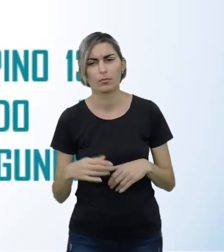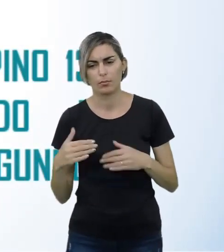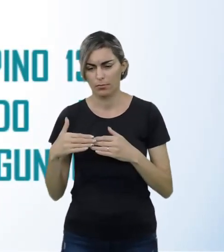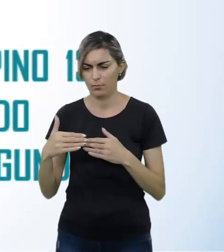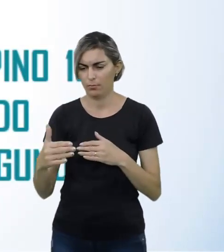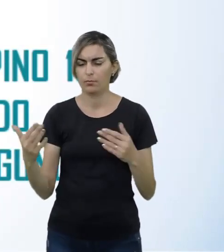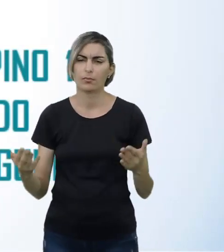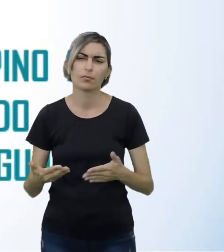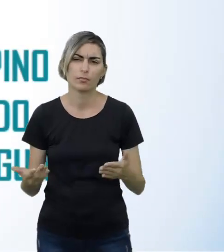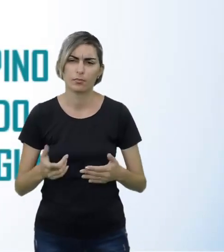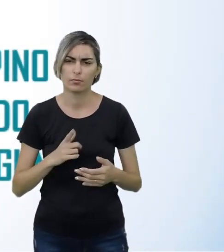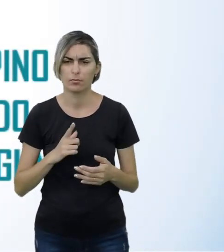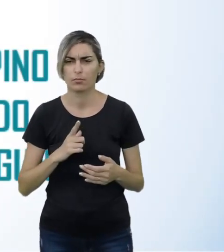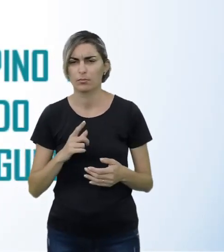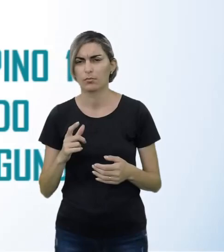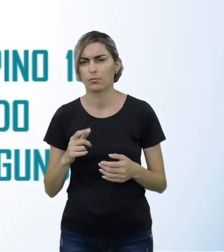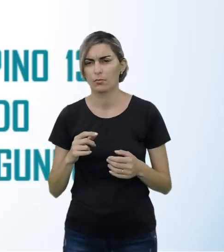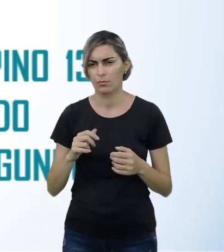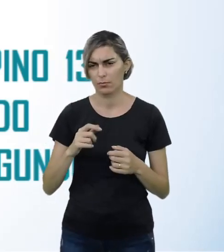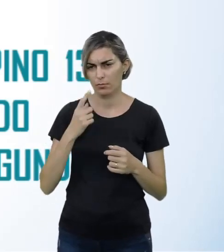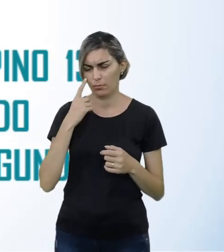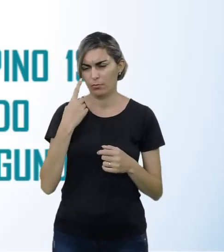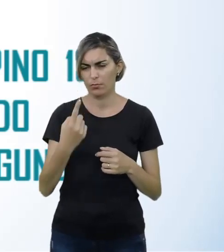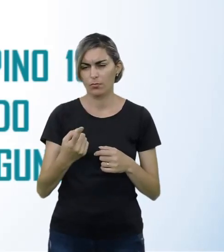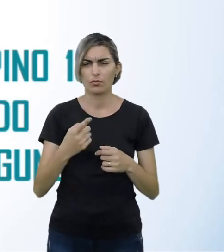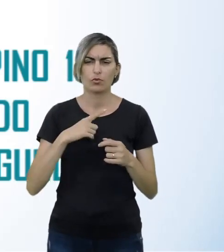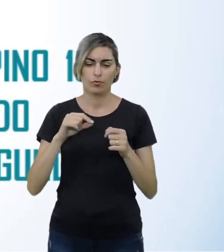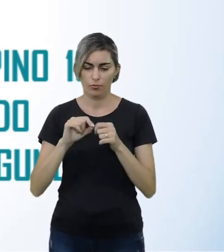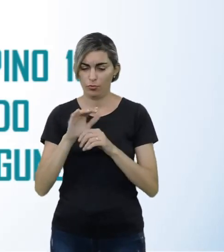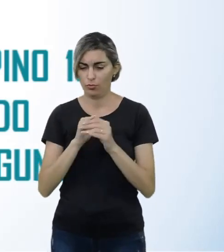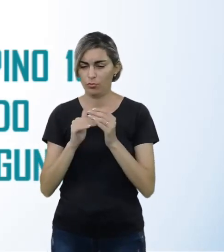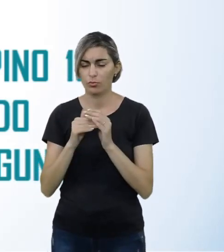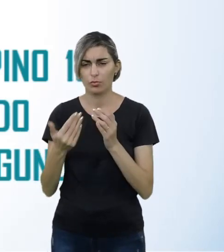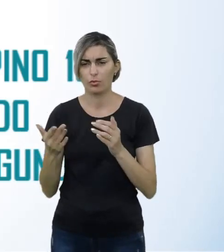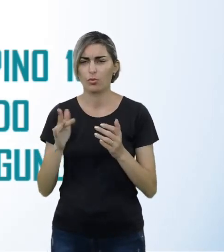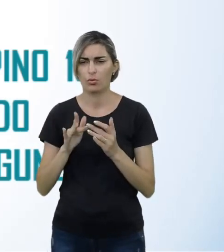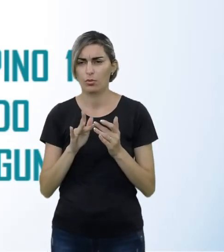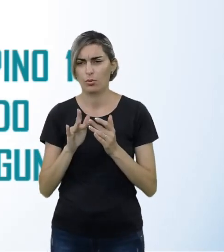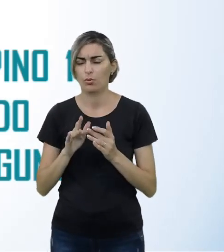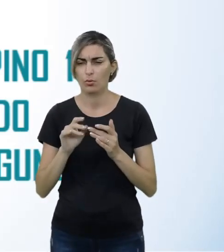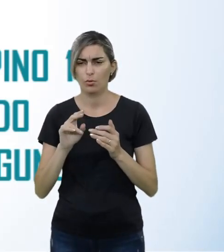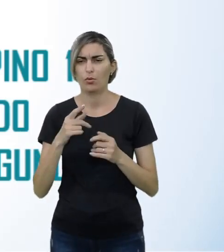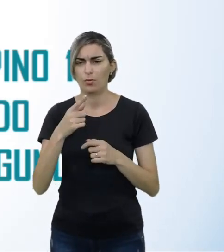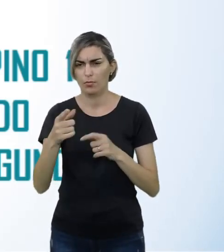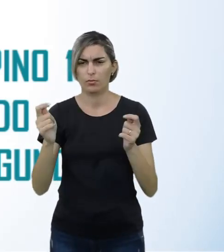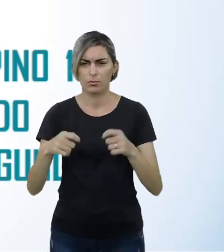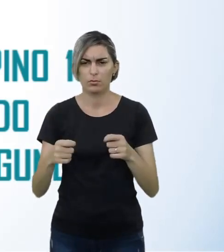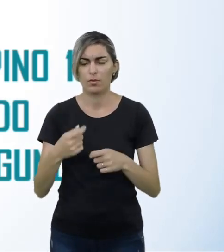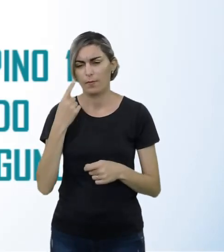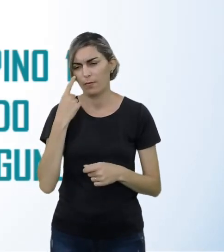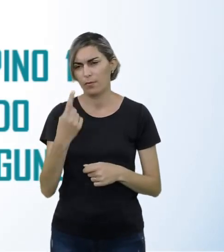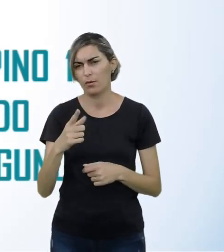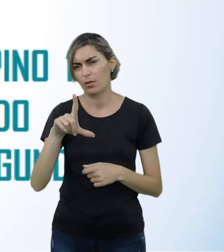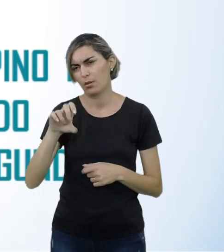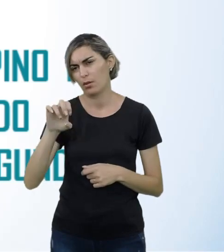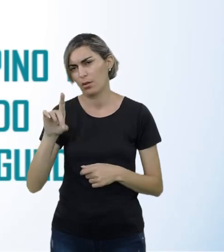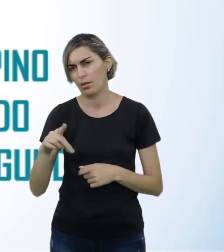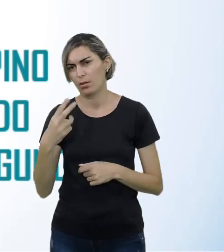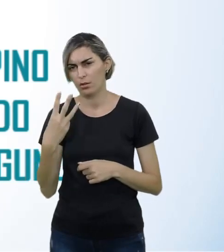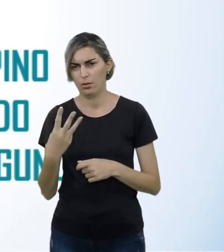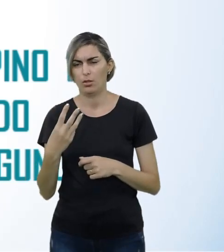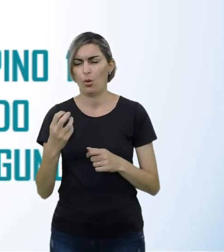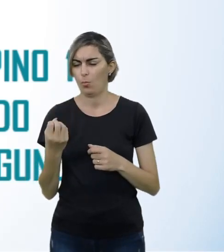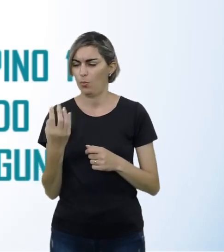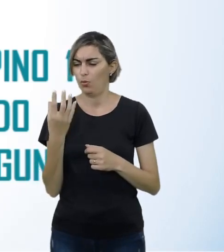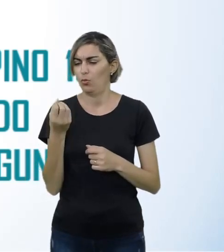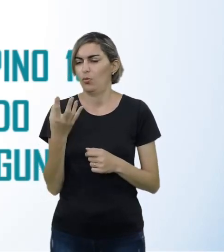A partir de agora, quando a gente conecta o Arduino, né, fui lá, fiz tudo isso, conectei o Arduino via USB e você deverá ver que o LED do pino 13 começa